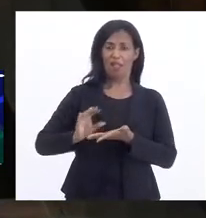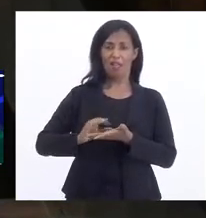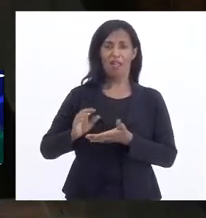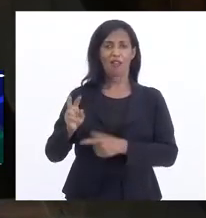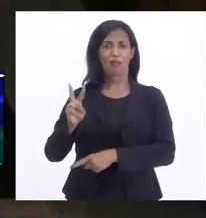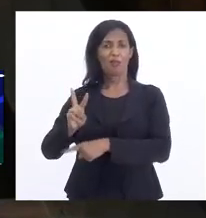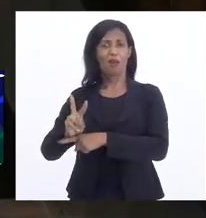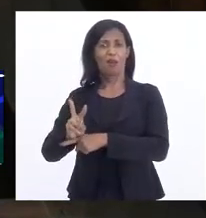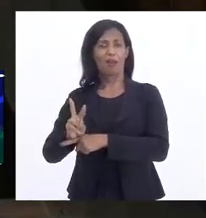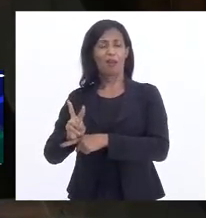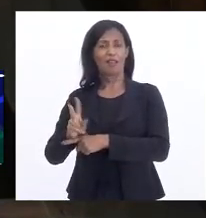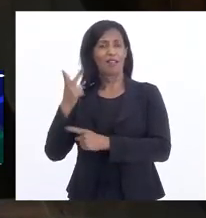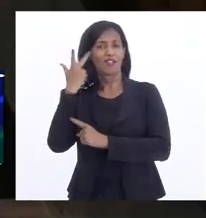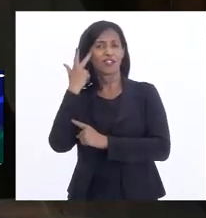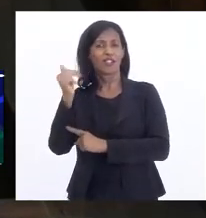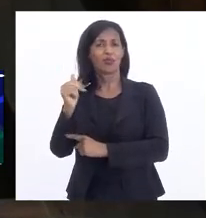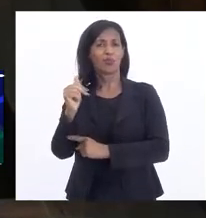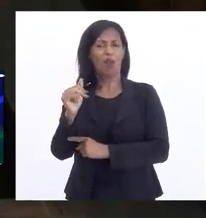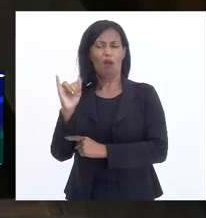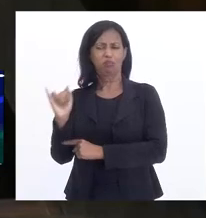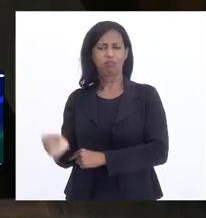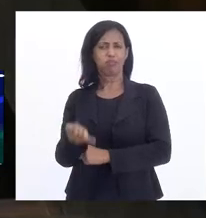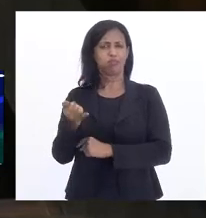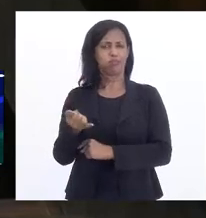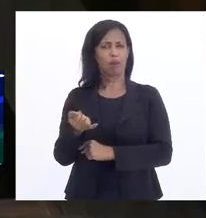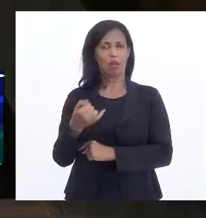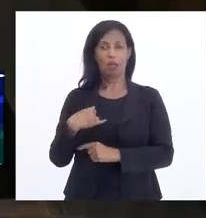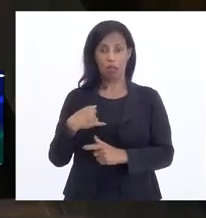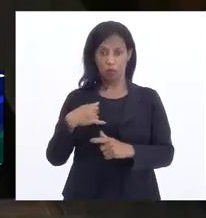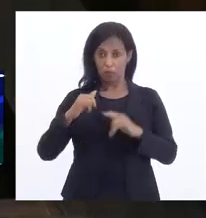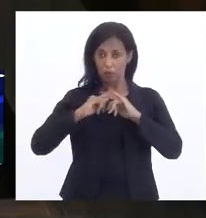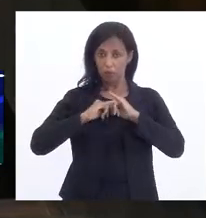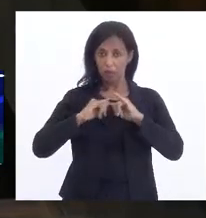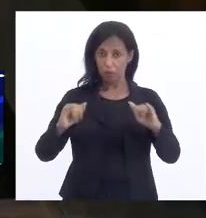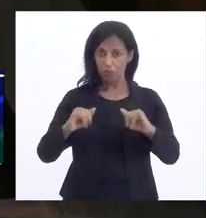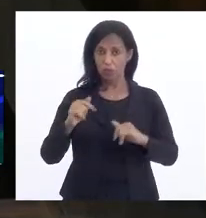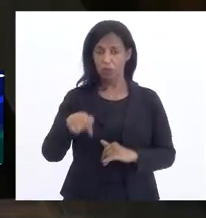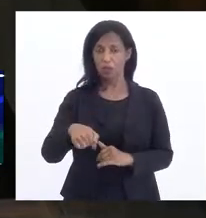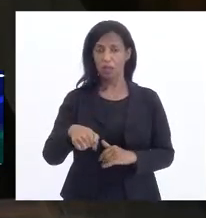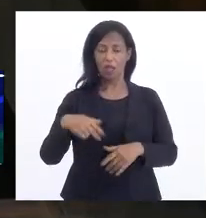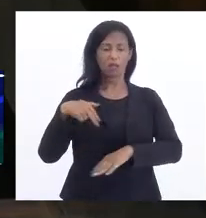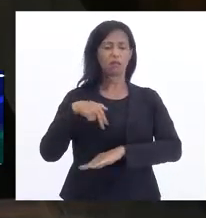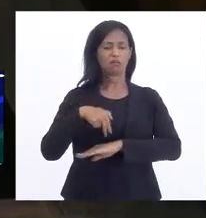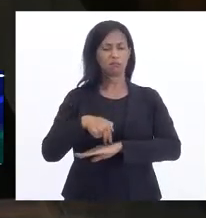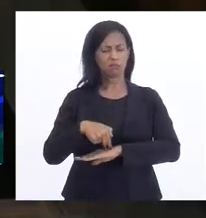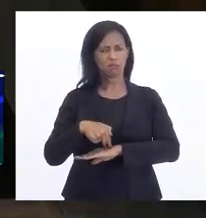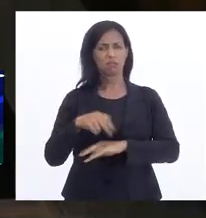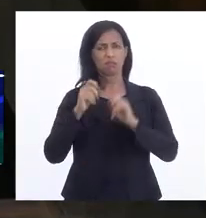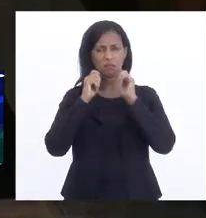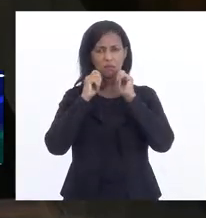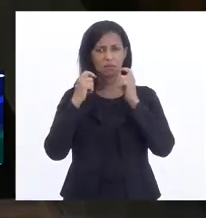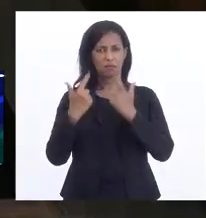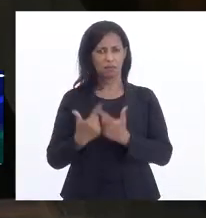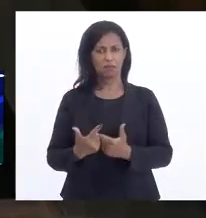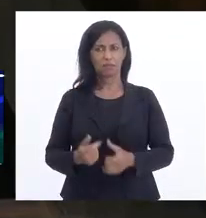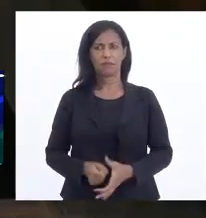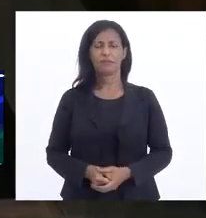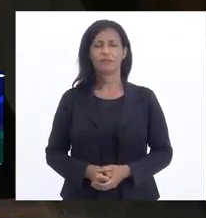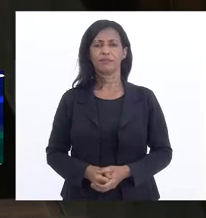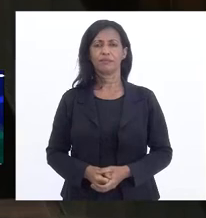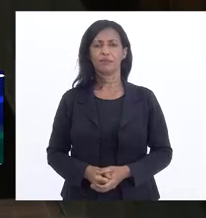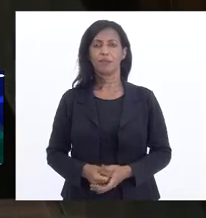extrativistas, de reservas naturais. Eu venho aqui denunciar do plenário da tribuna da Assembleia Legislativa do Estado do Rio de Janeiro,